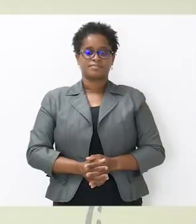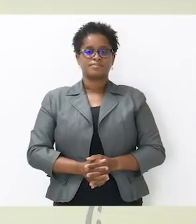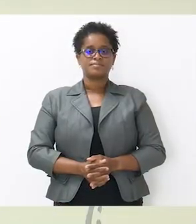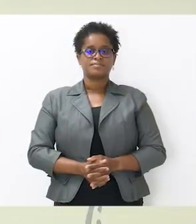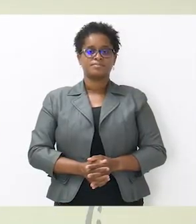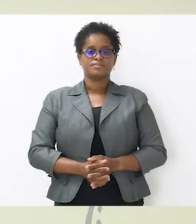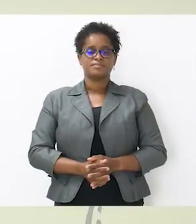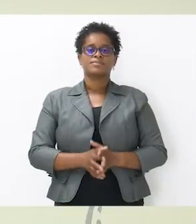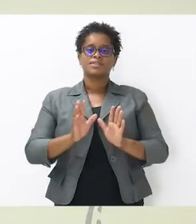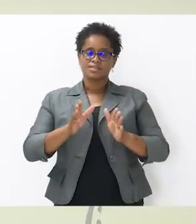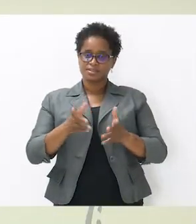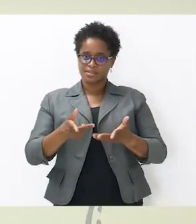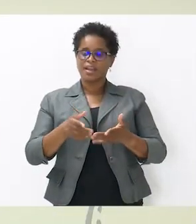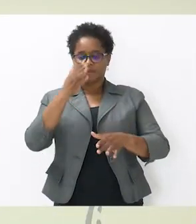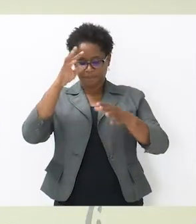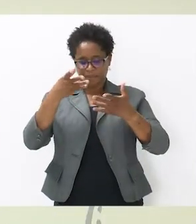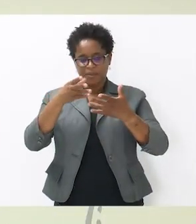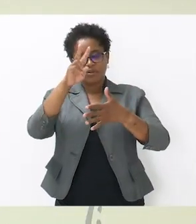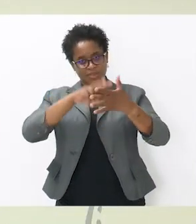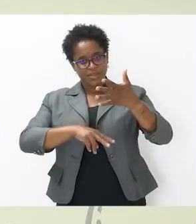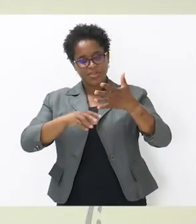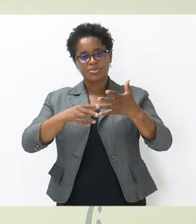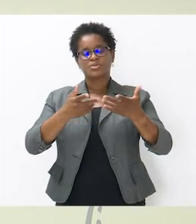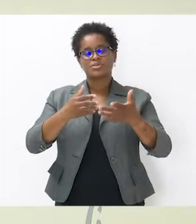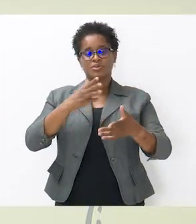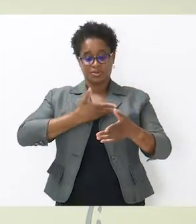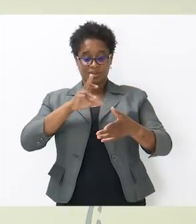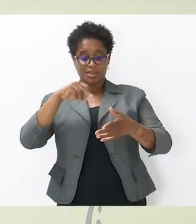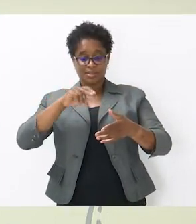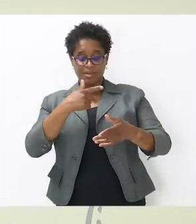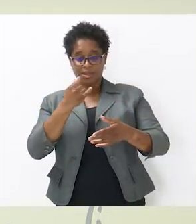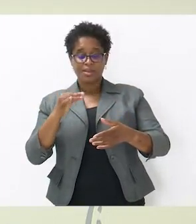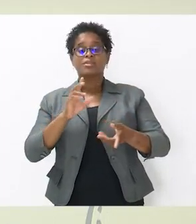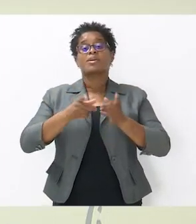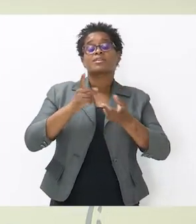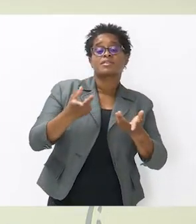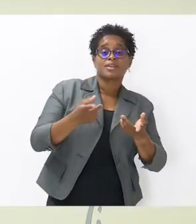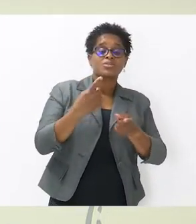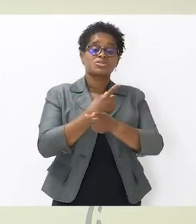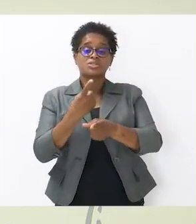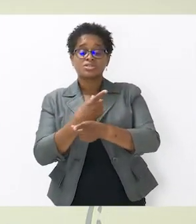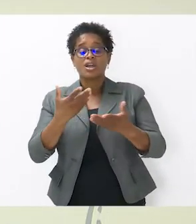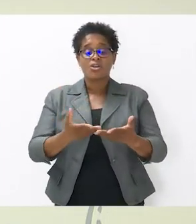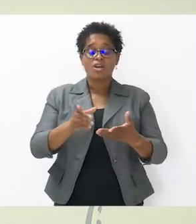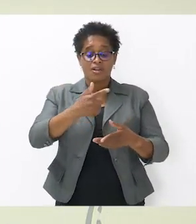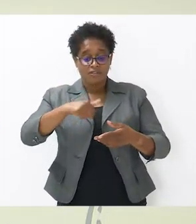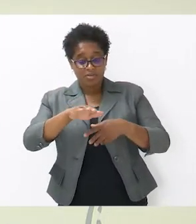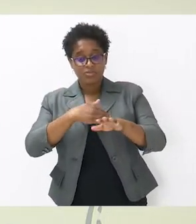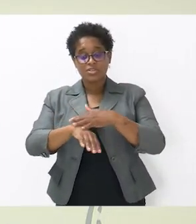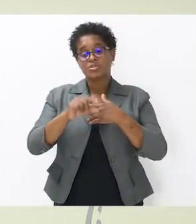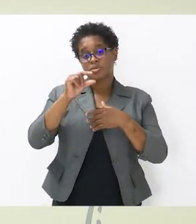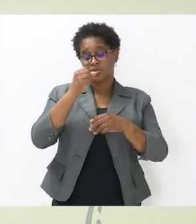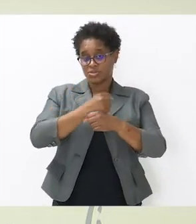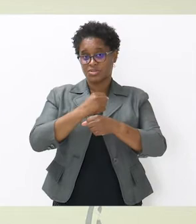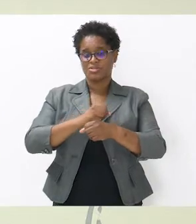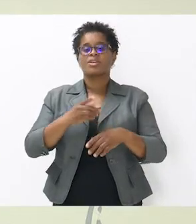Já falamos sobre o texto dramático, para que é que serve o texto dramático, as características. Agora vamos fazer